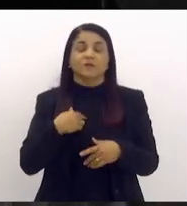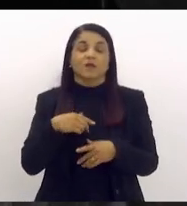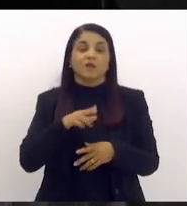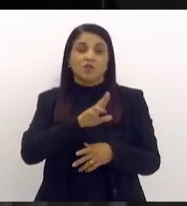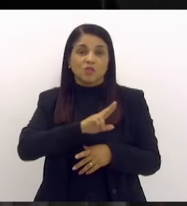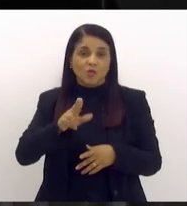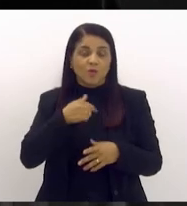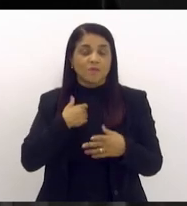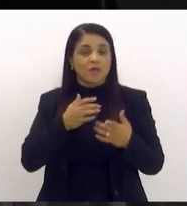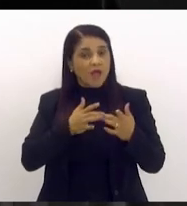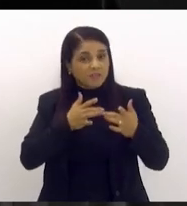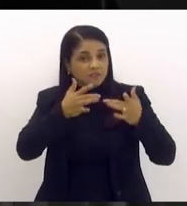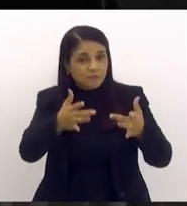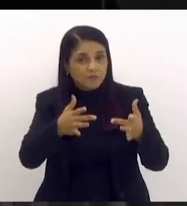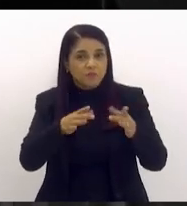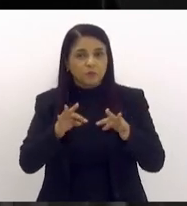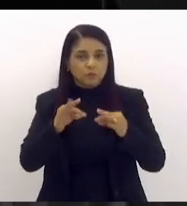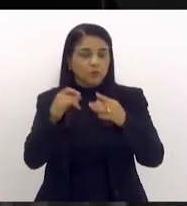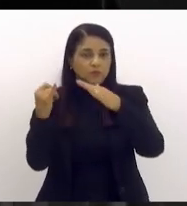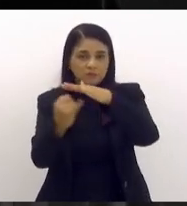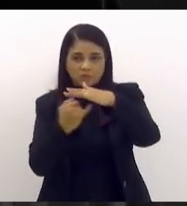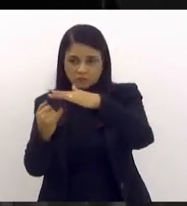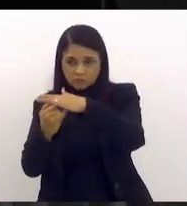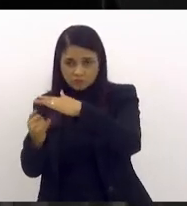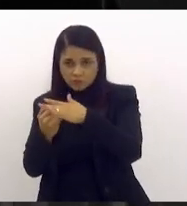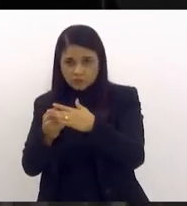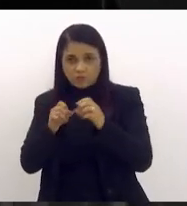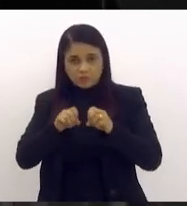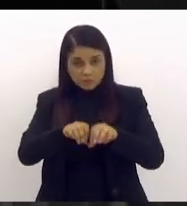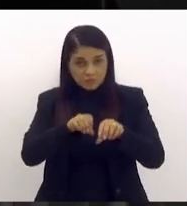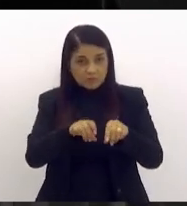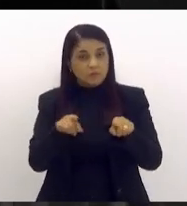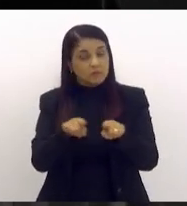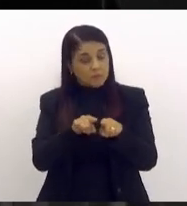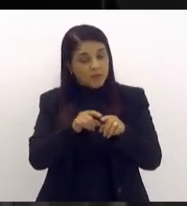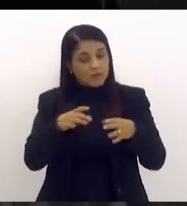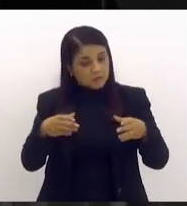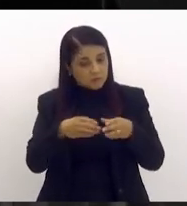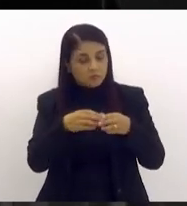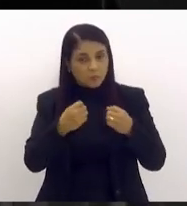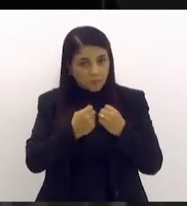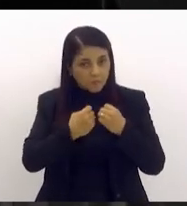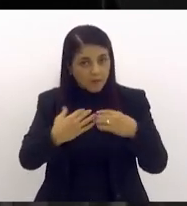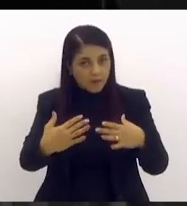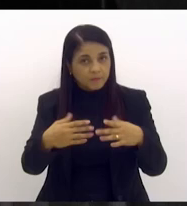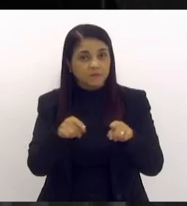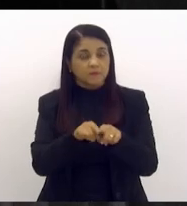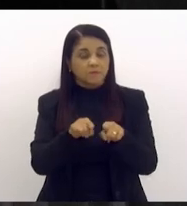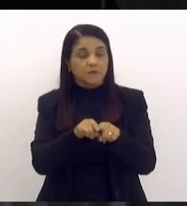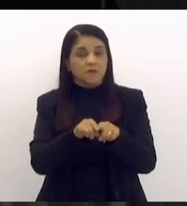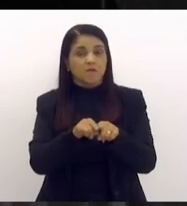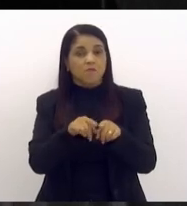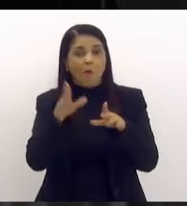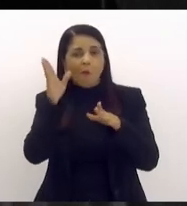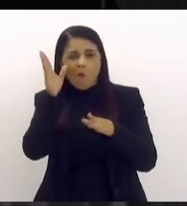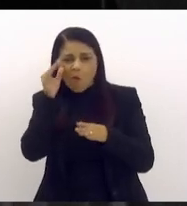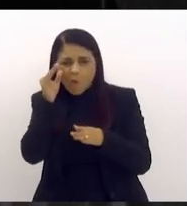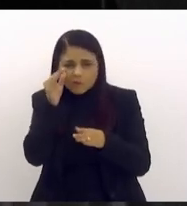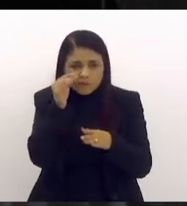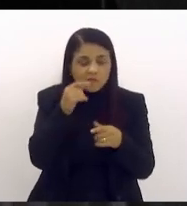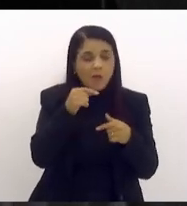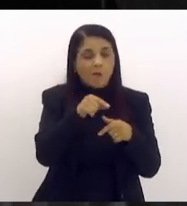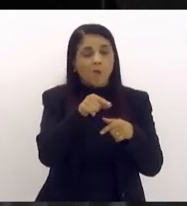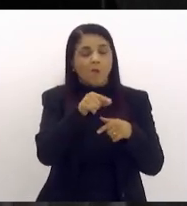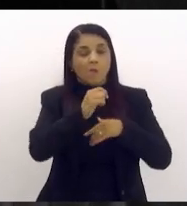colocar à disposição As instituições de ensino pra gente também nessa frente parlamentar observar as demandas desse